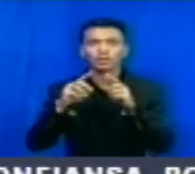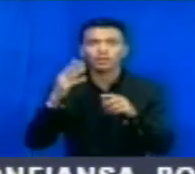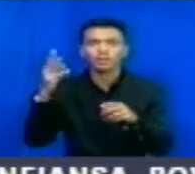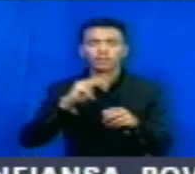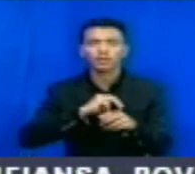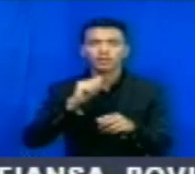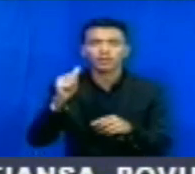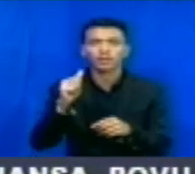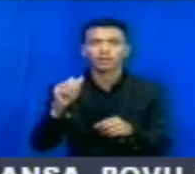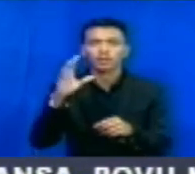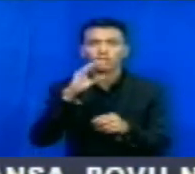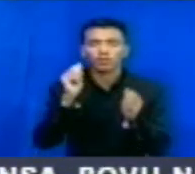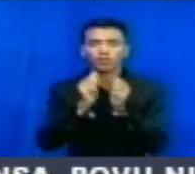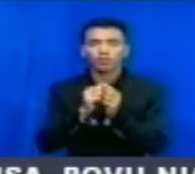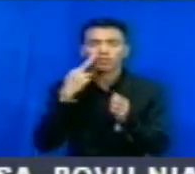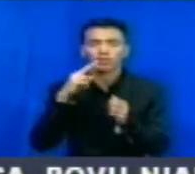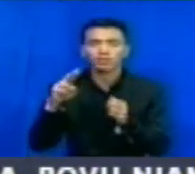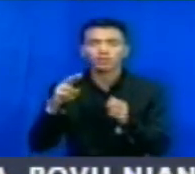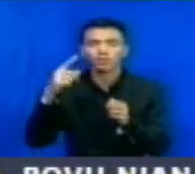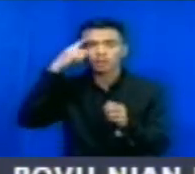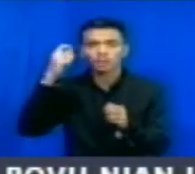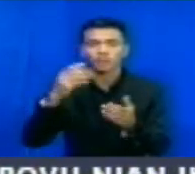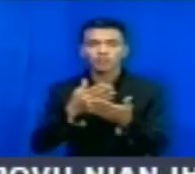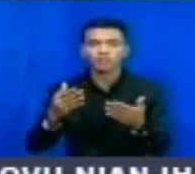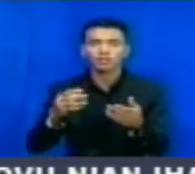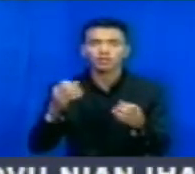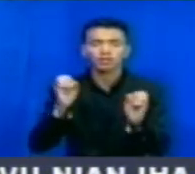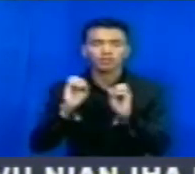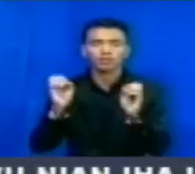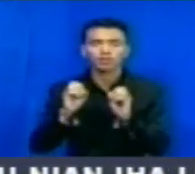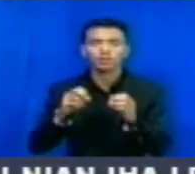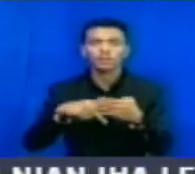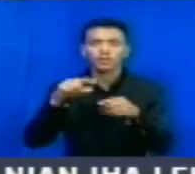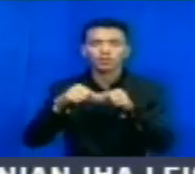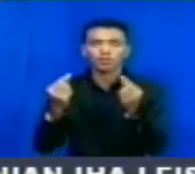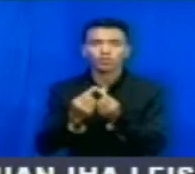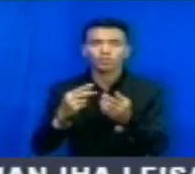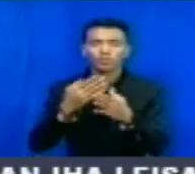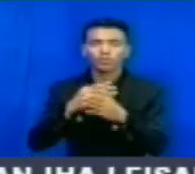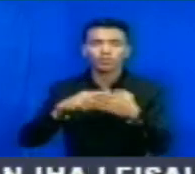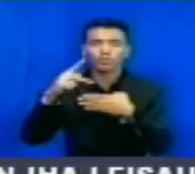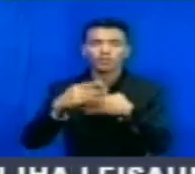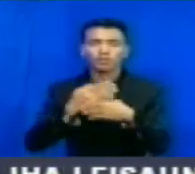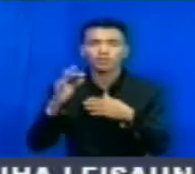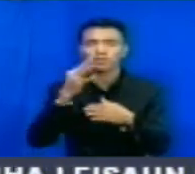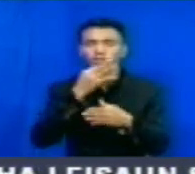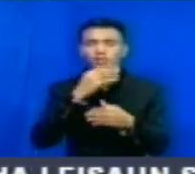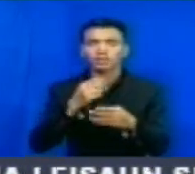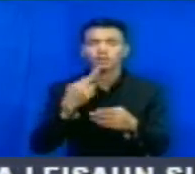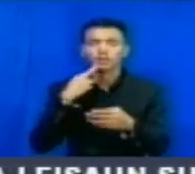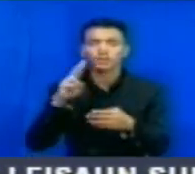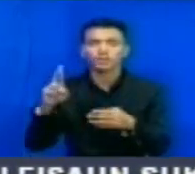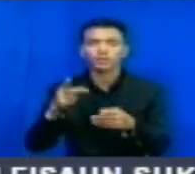maliana. Ho razão sasan la to'o, mai be equipa programa cesta básica responde quedas iha